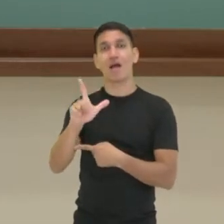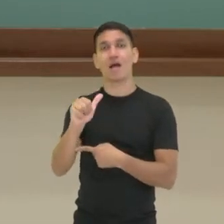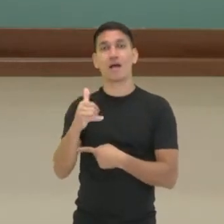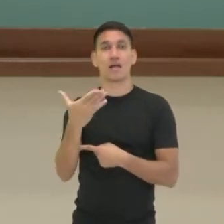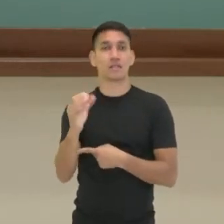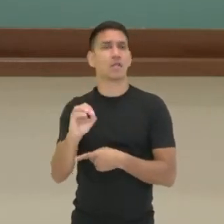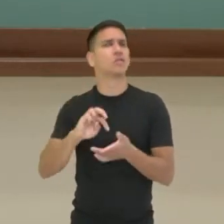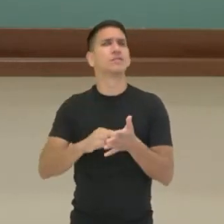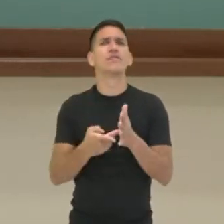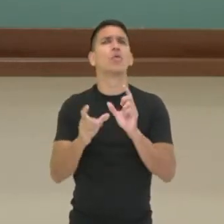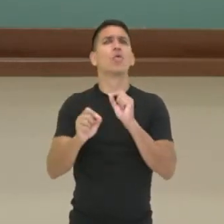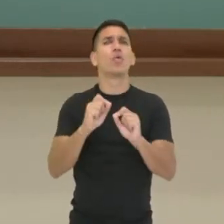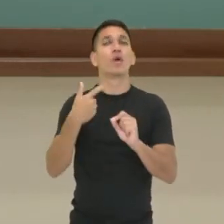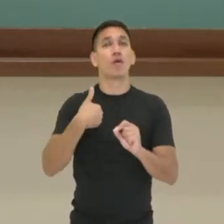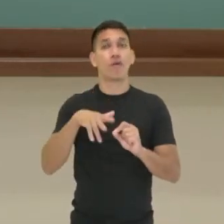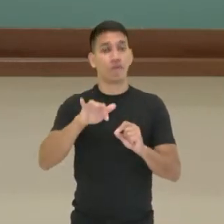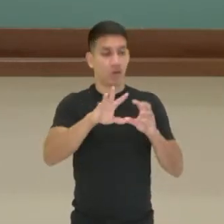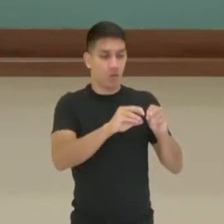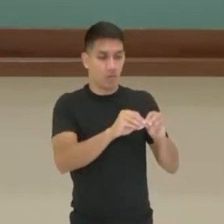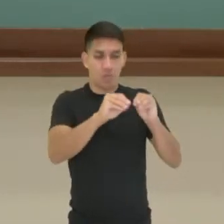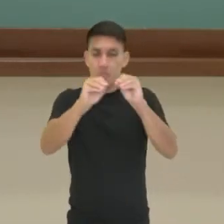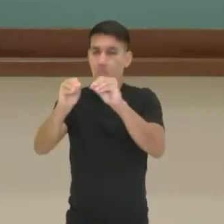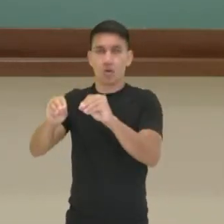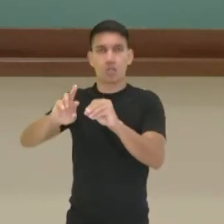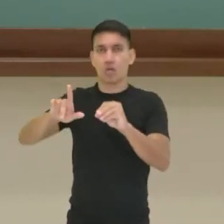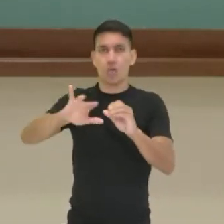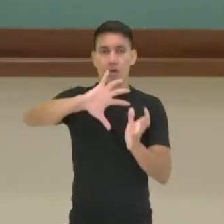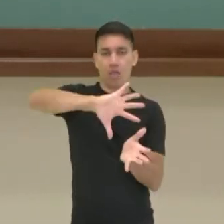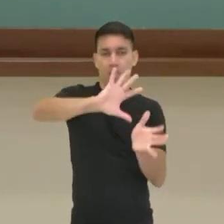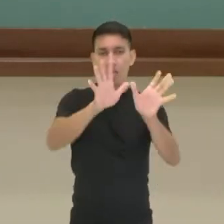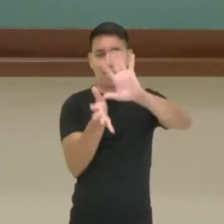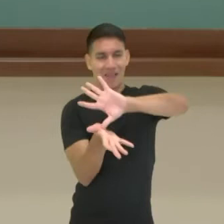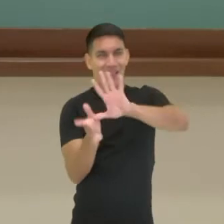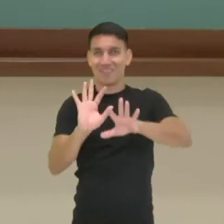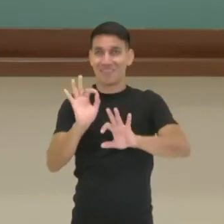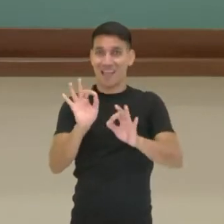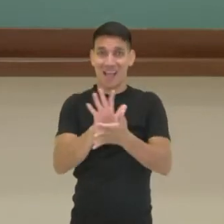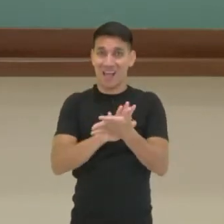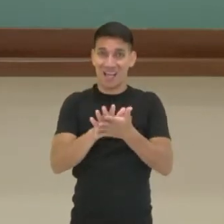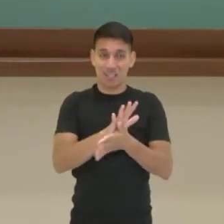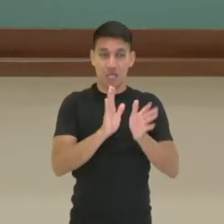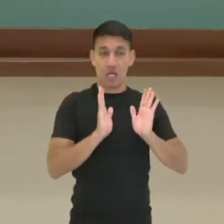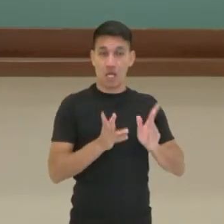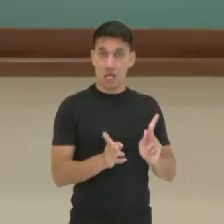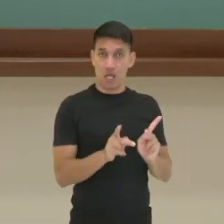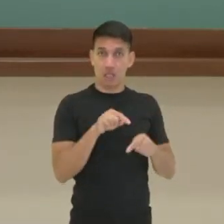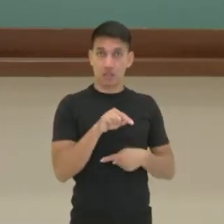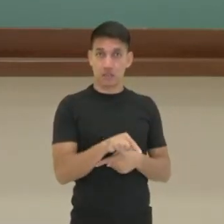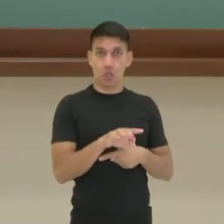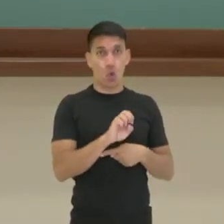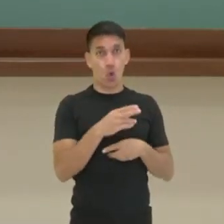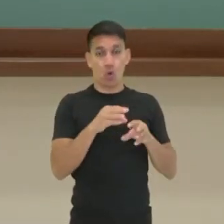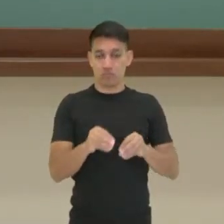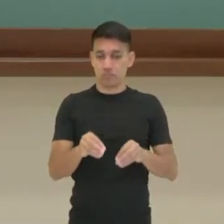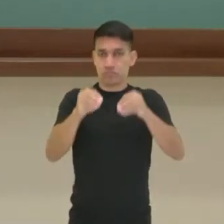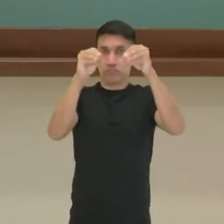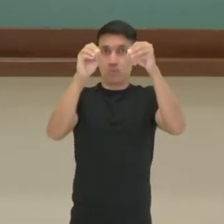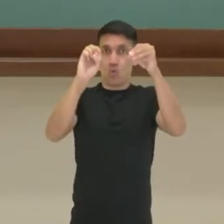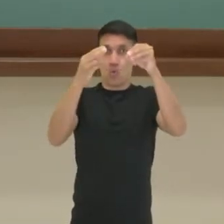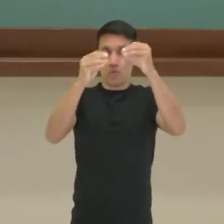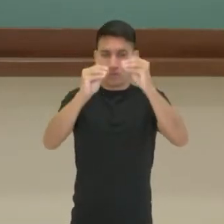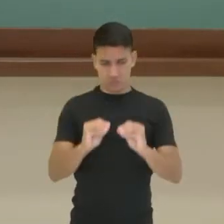vou movê-la sem girá-la, sem dobrá-la, sem fazer nada com ela. Ou para cima, ou para